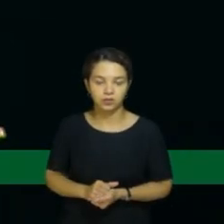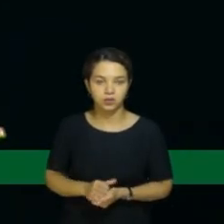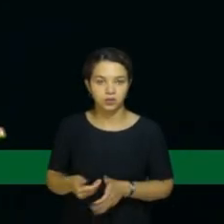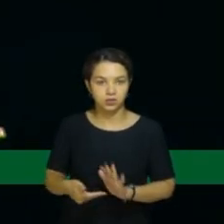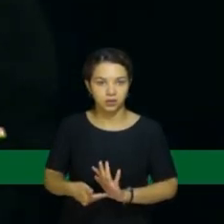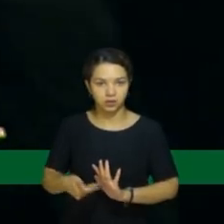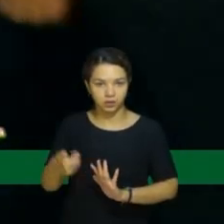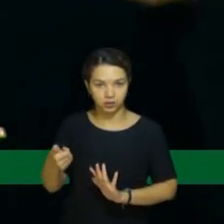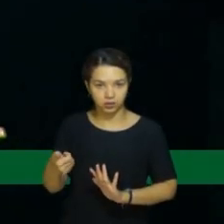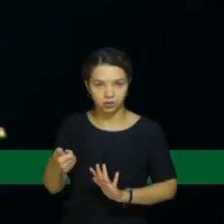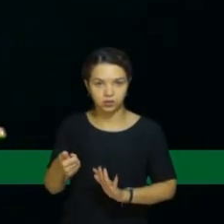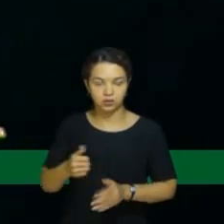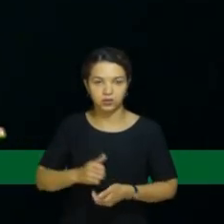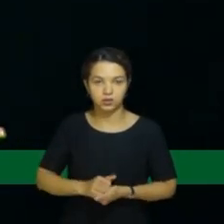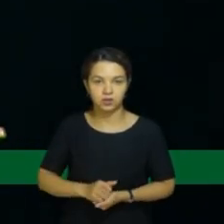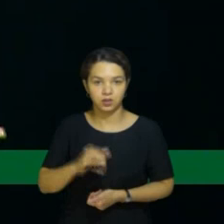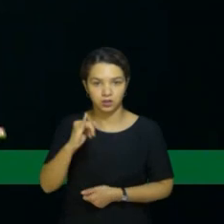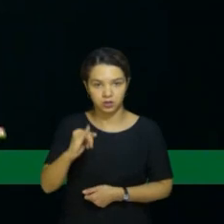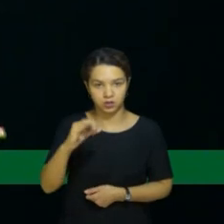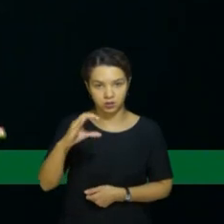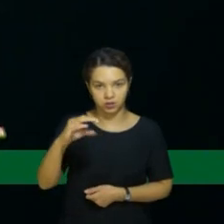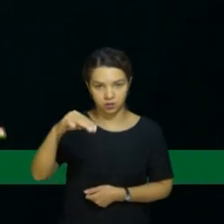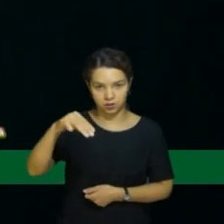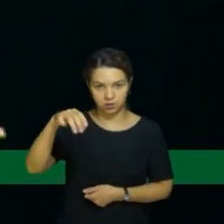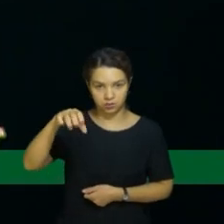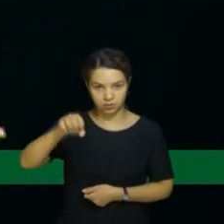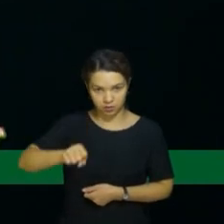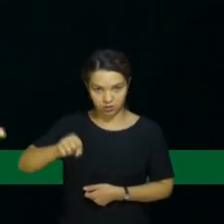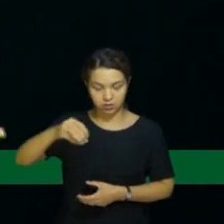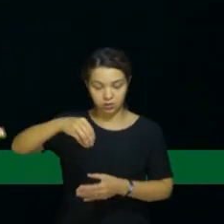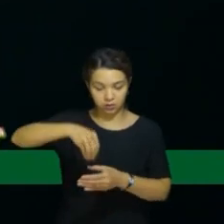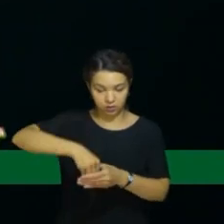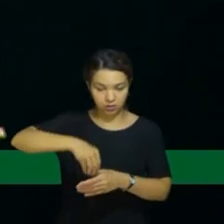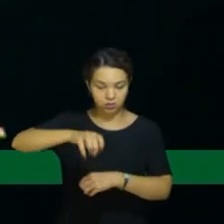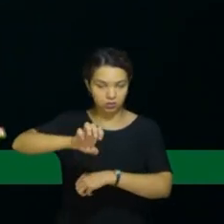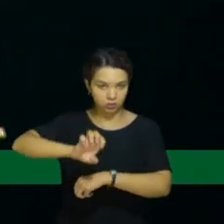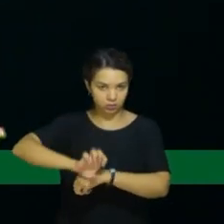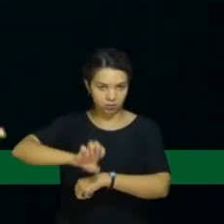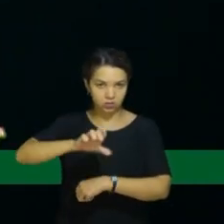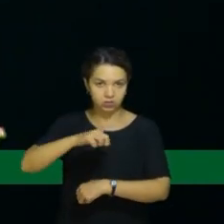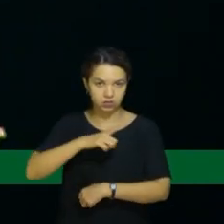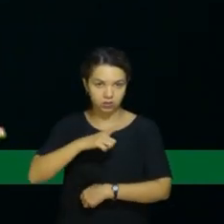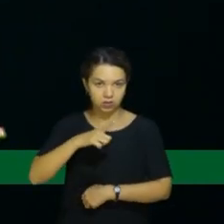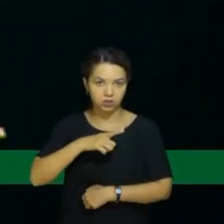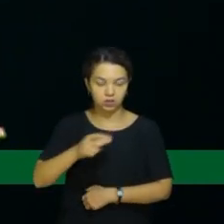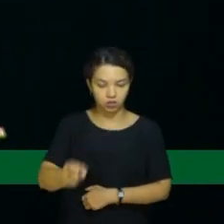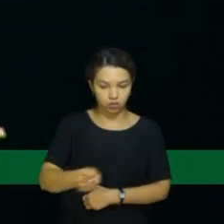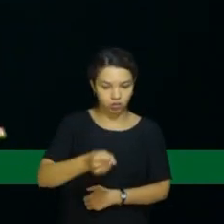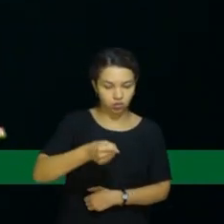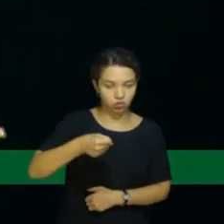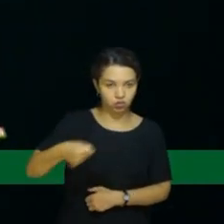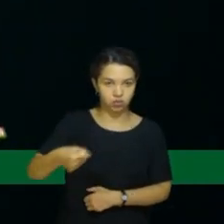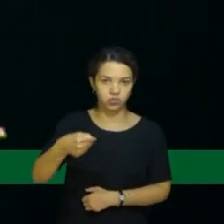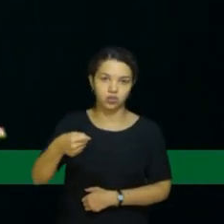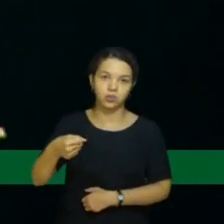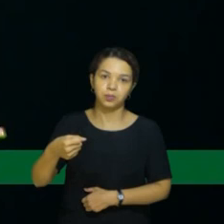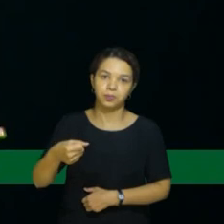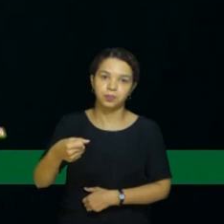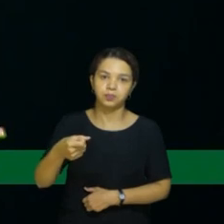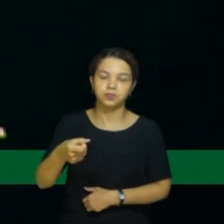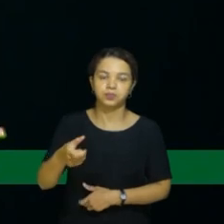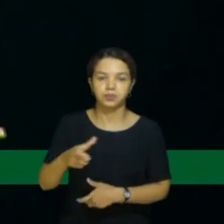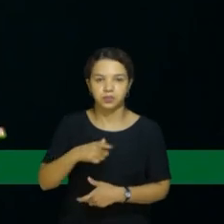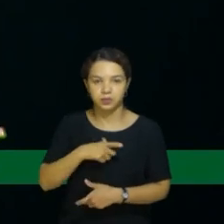da incidência do ICMS-ST nas operações dentro do Estado, realizada com chope e cerveja ofertados pelas